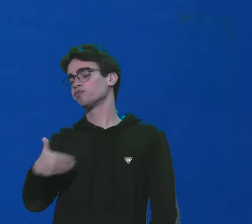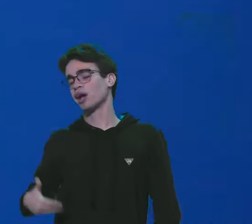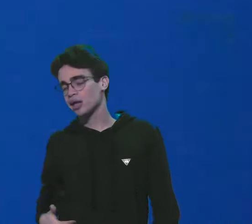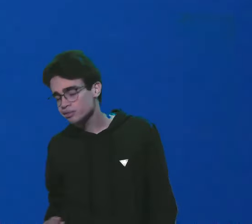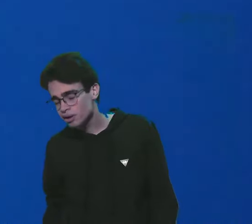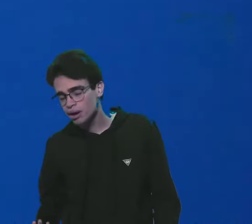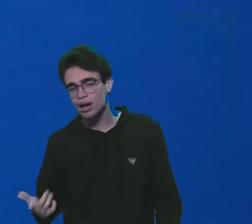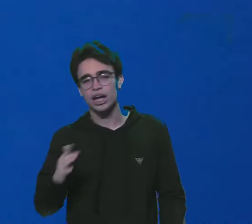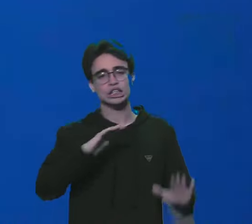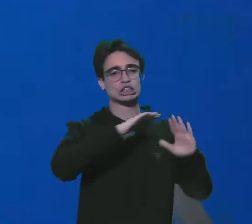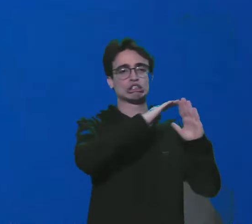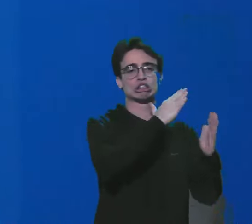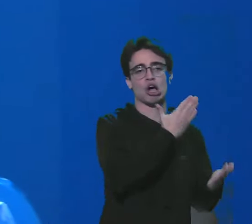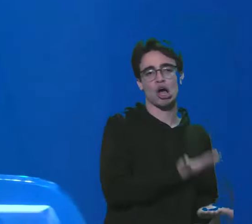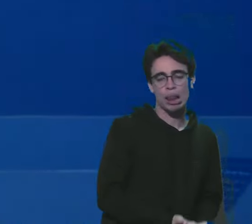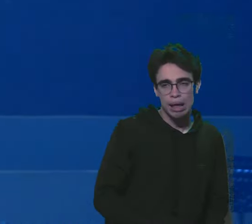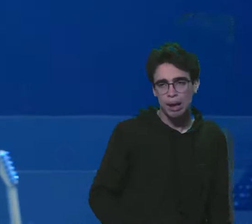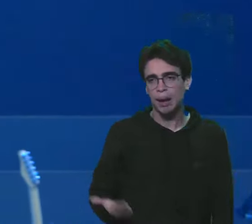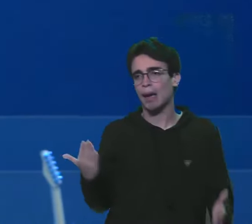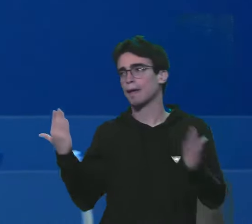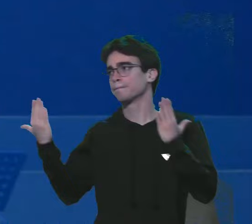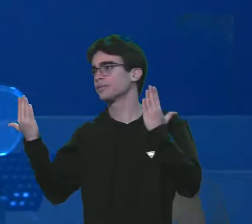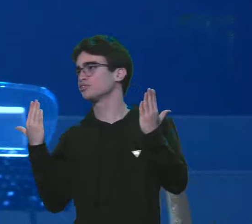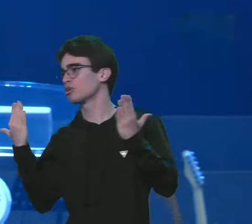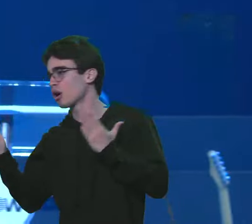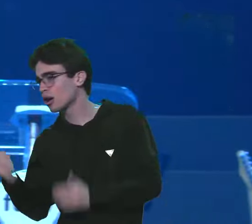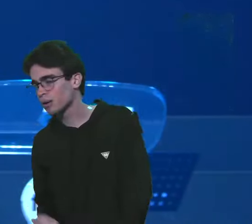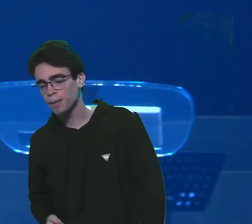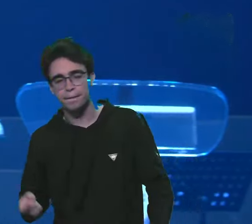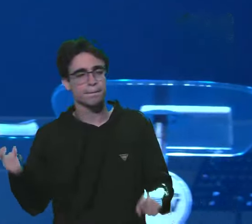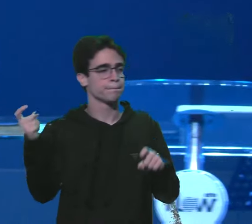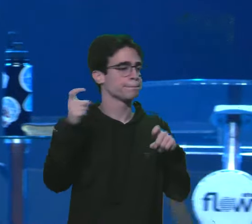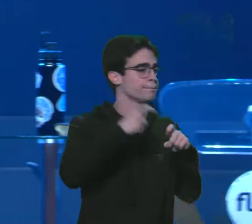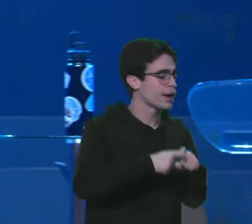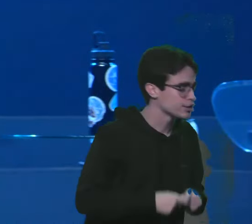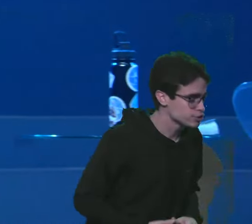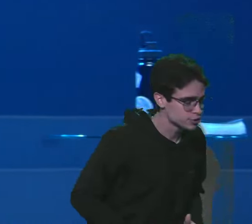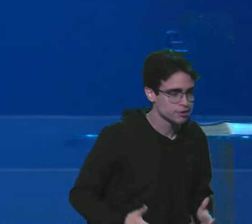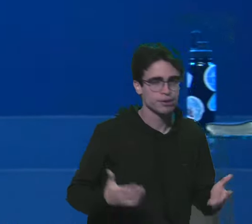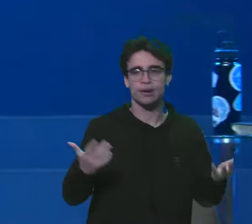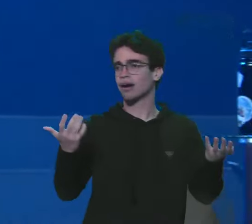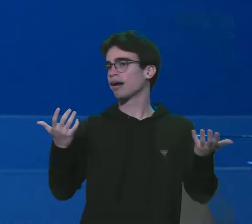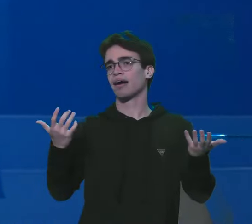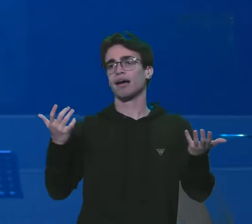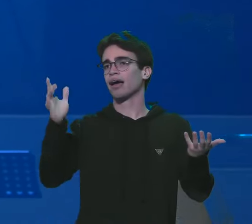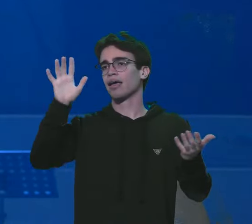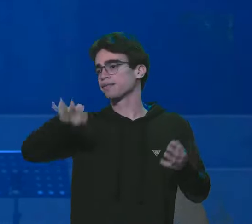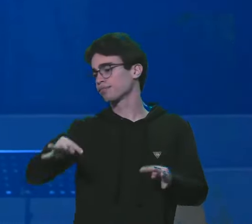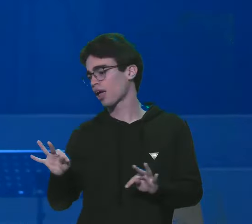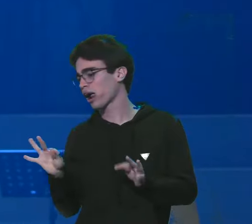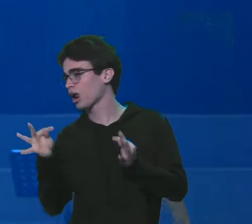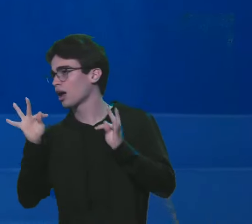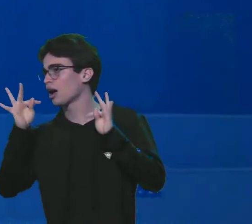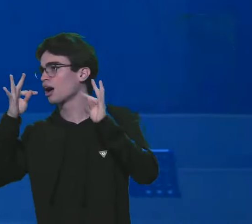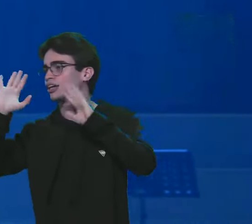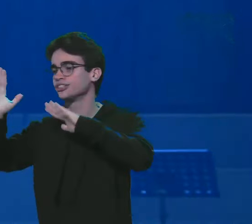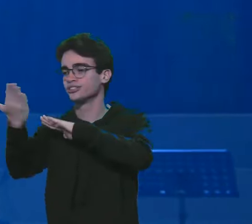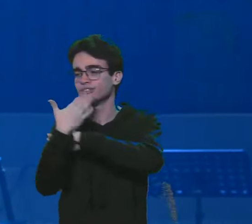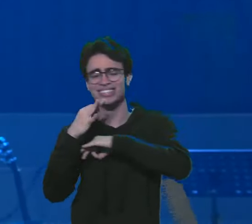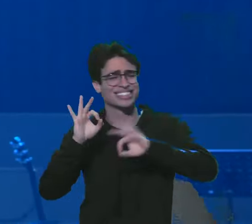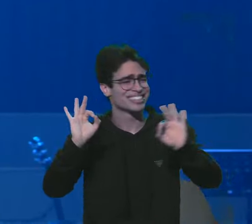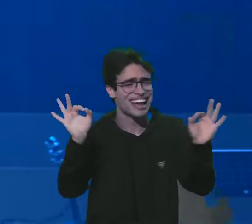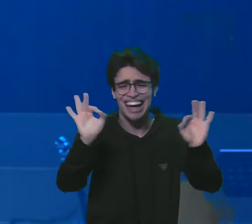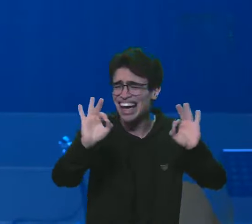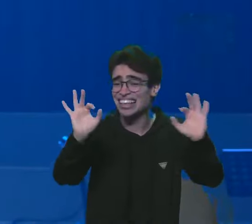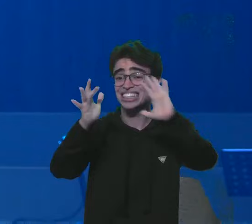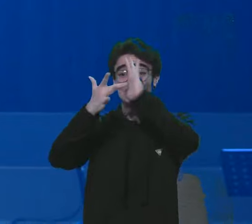tem escola, não tem psicólogo, não tem médico, não tem facilidade tecnológica que faça o que